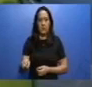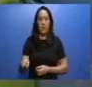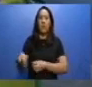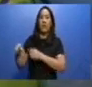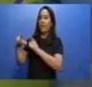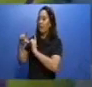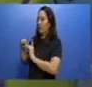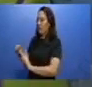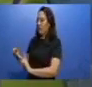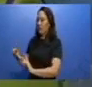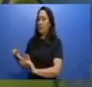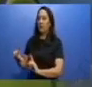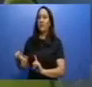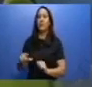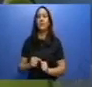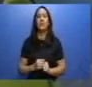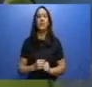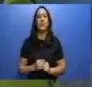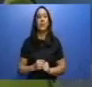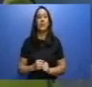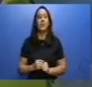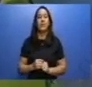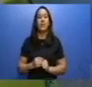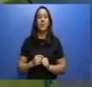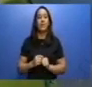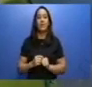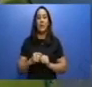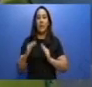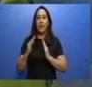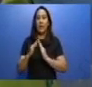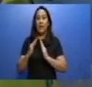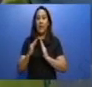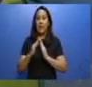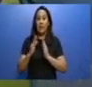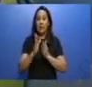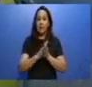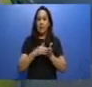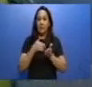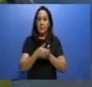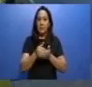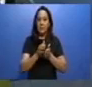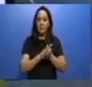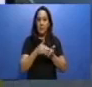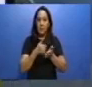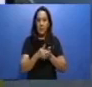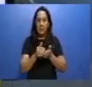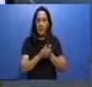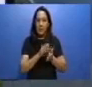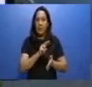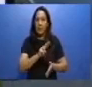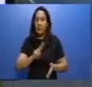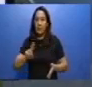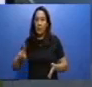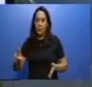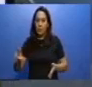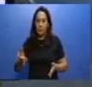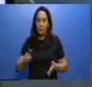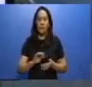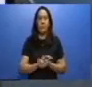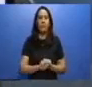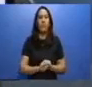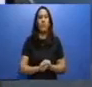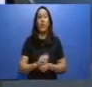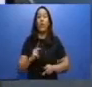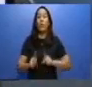Terceira imagem, casa pintada dos Ndebelés. Esses Ndebelés, eles são os